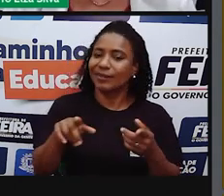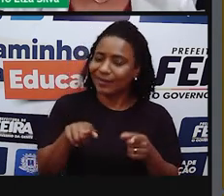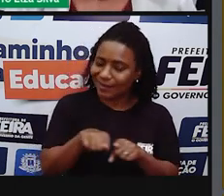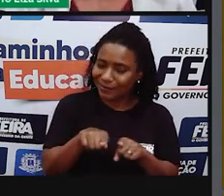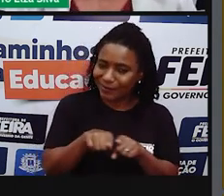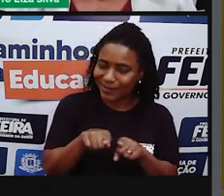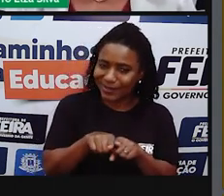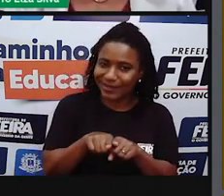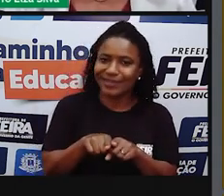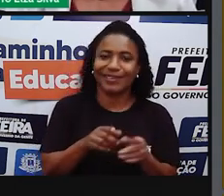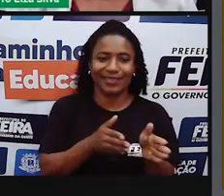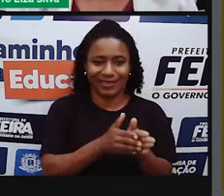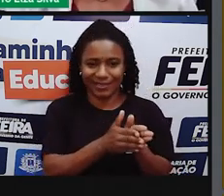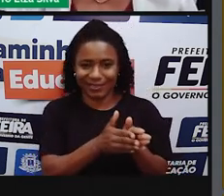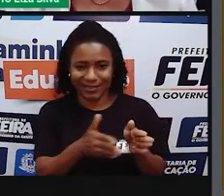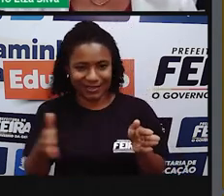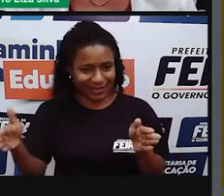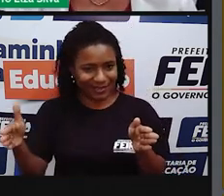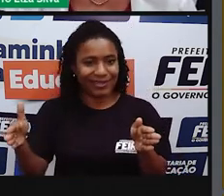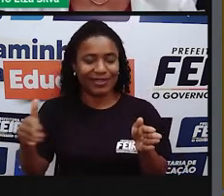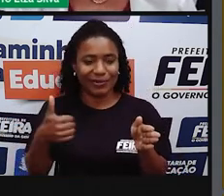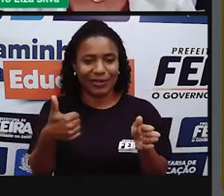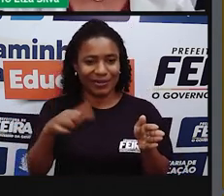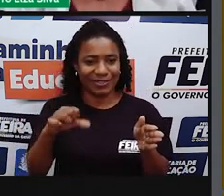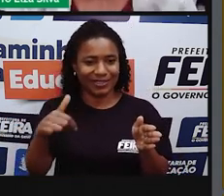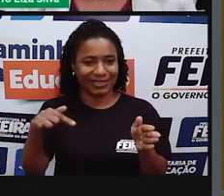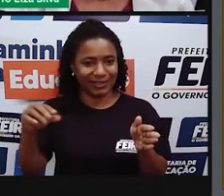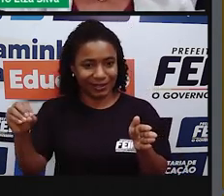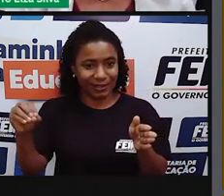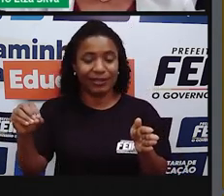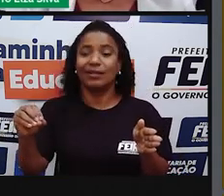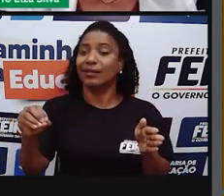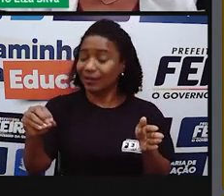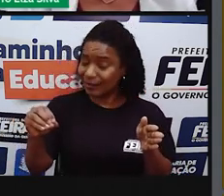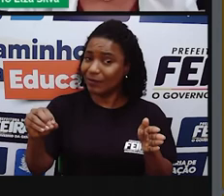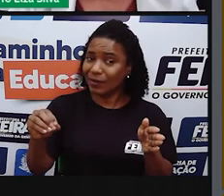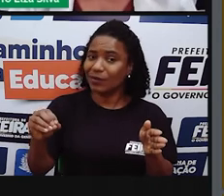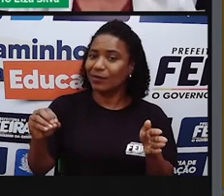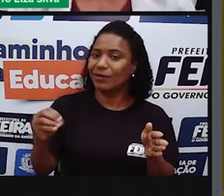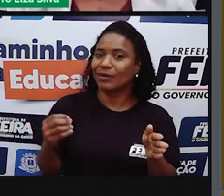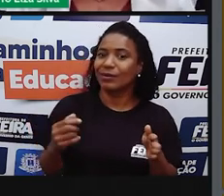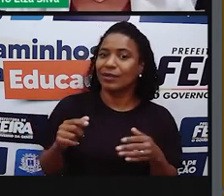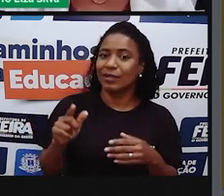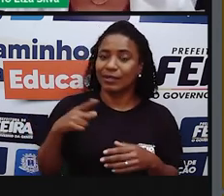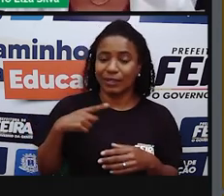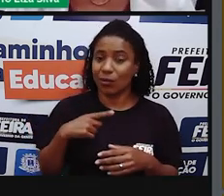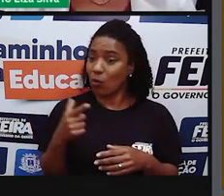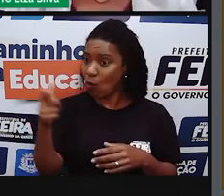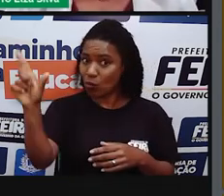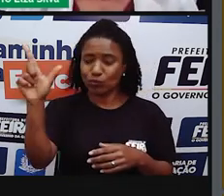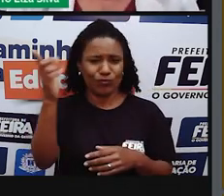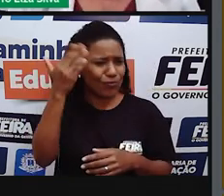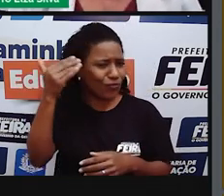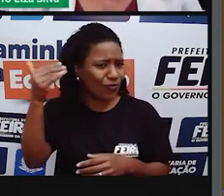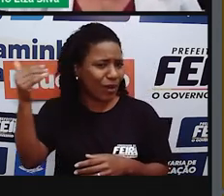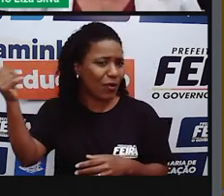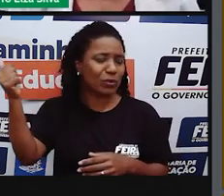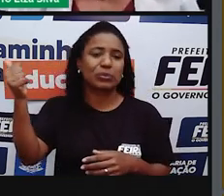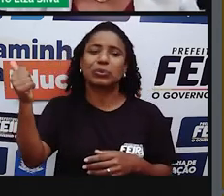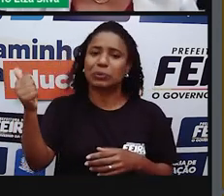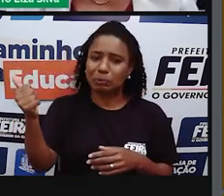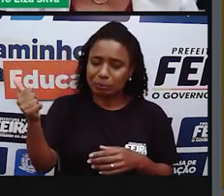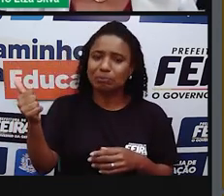consagra a invenção de um gênero musical, não sei se vocês já ouviram falar, no Afrobeat. Na verdade, é